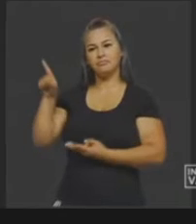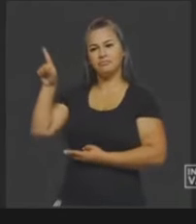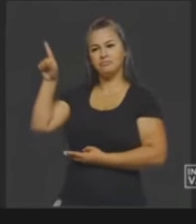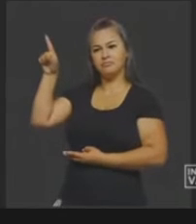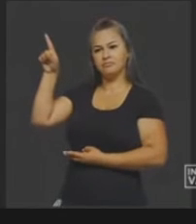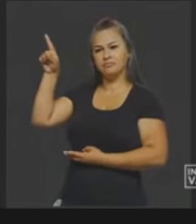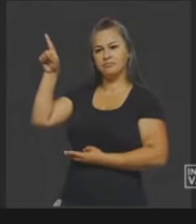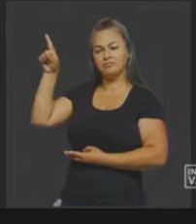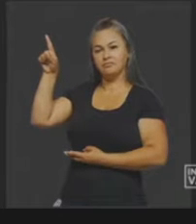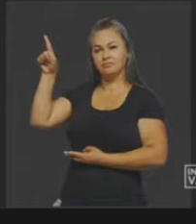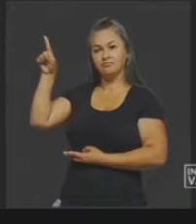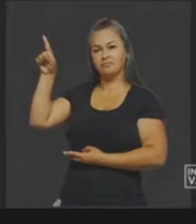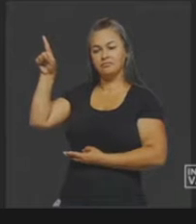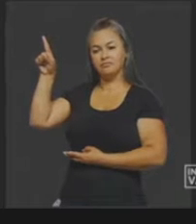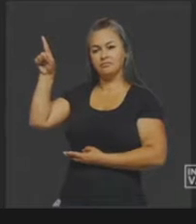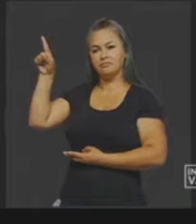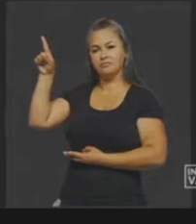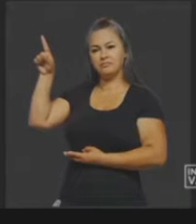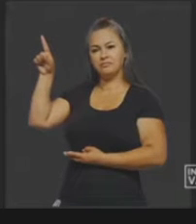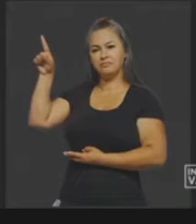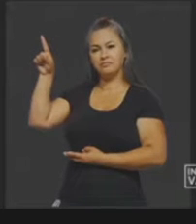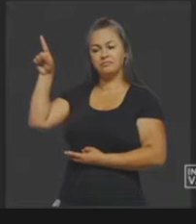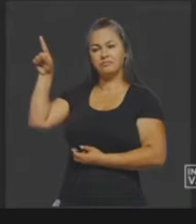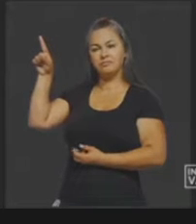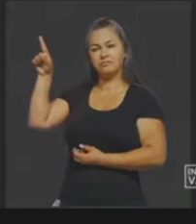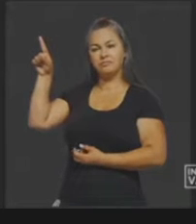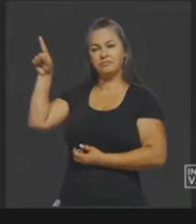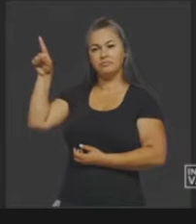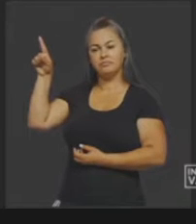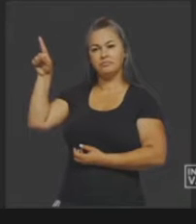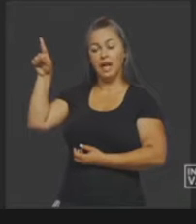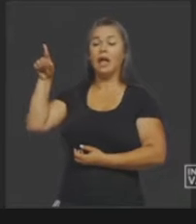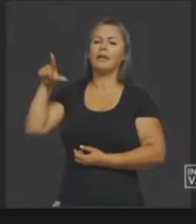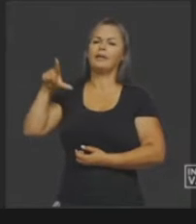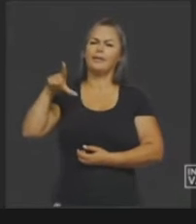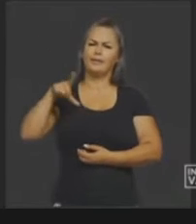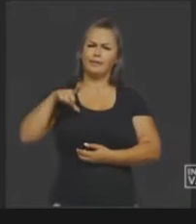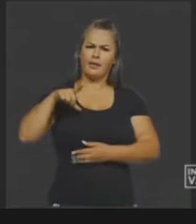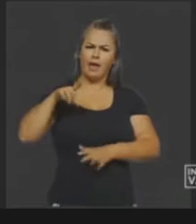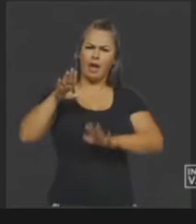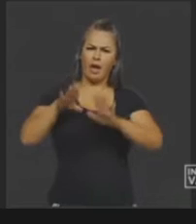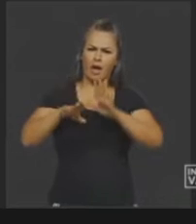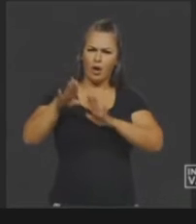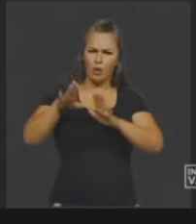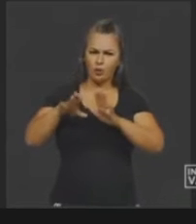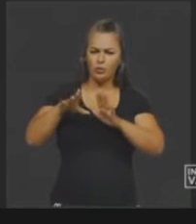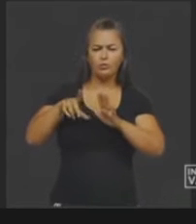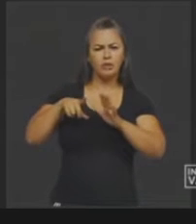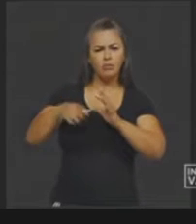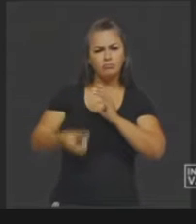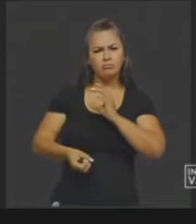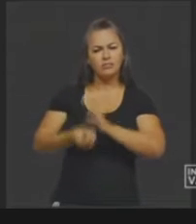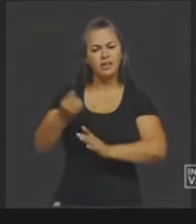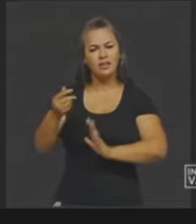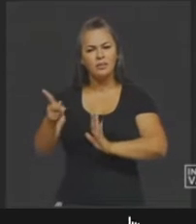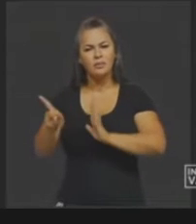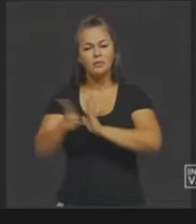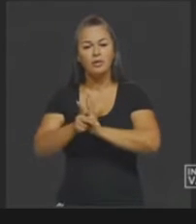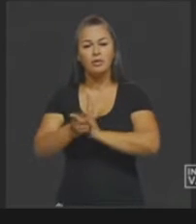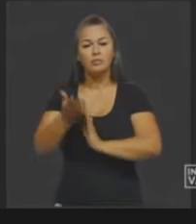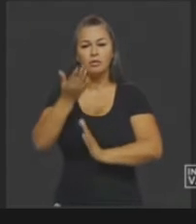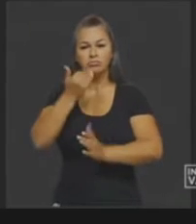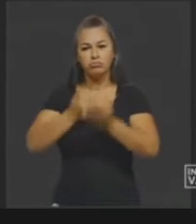ou heterótrofos também é correto de se dizer. Ou seja, existem alguns que produzem o próprio alimento e outros que precisam